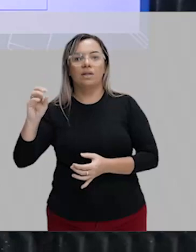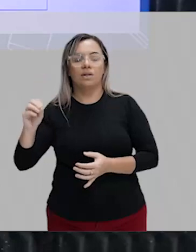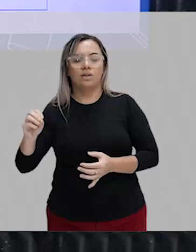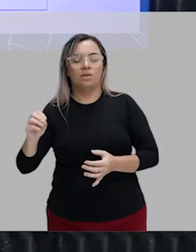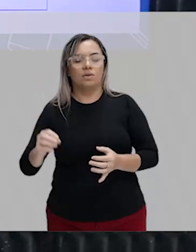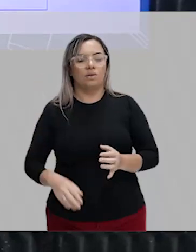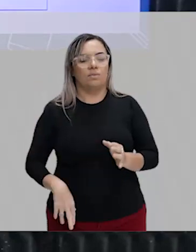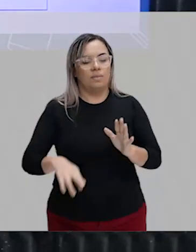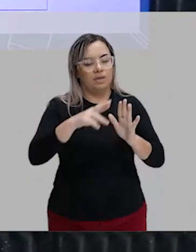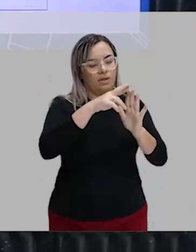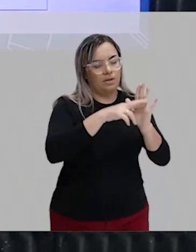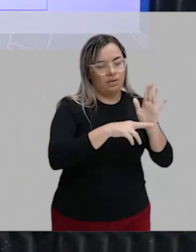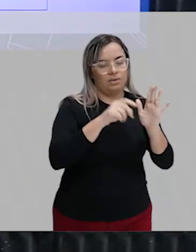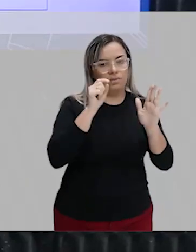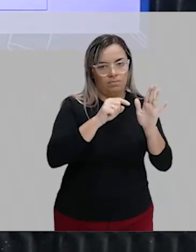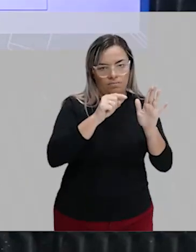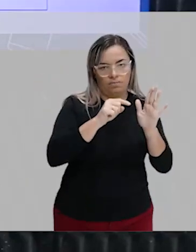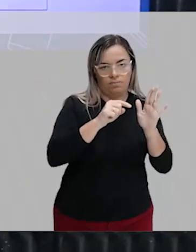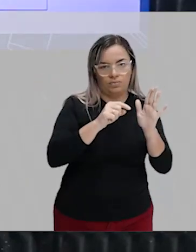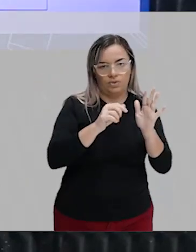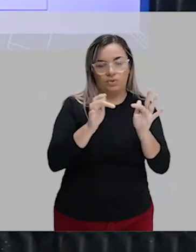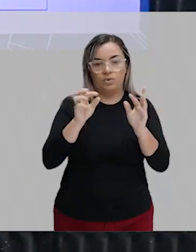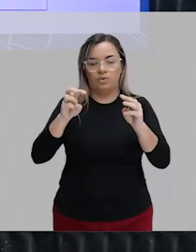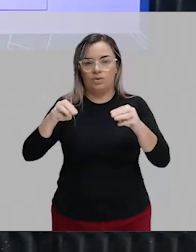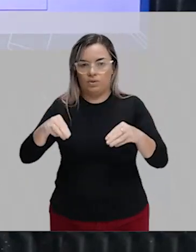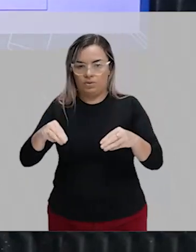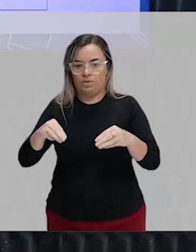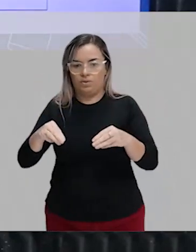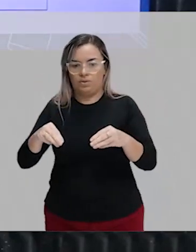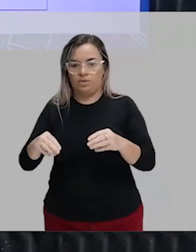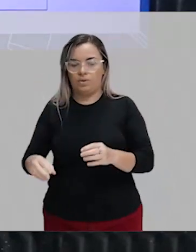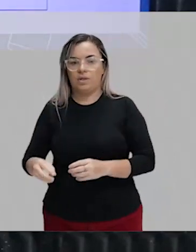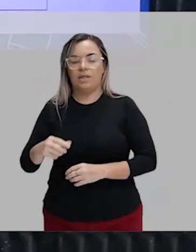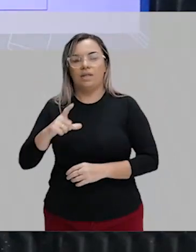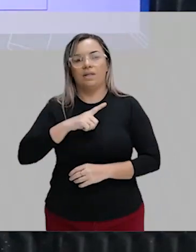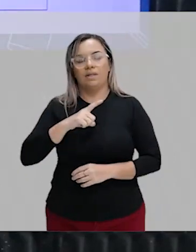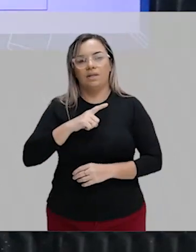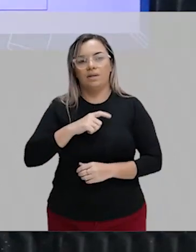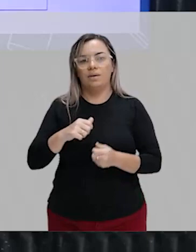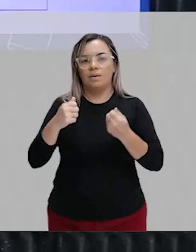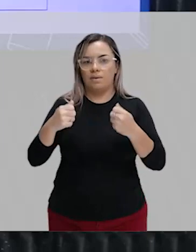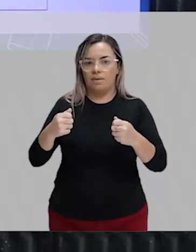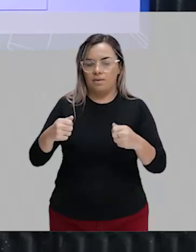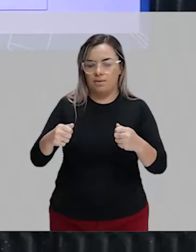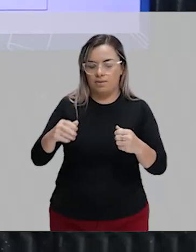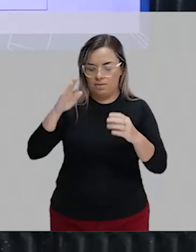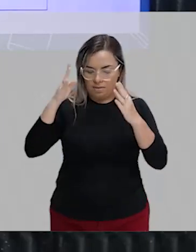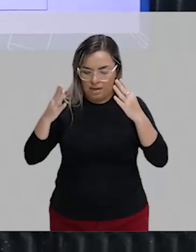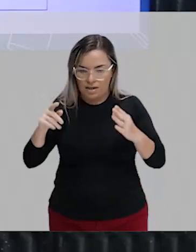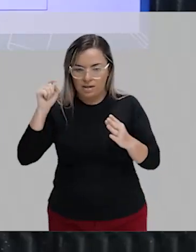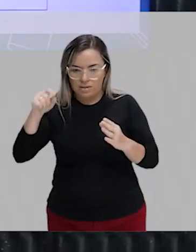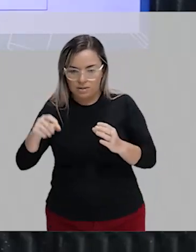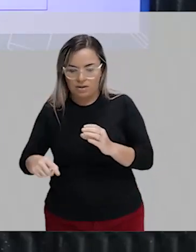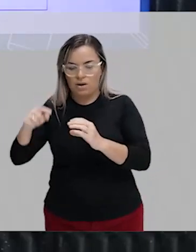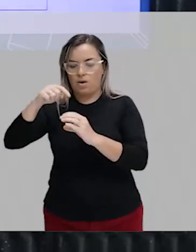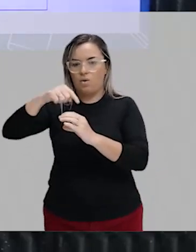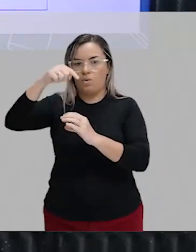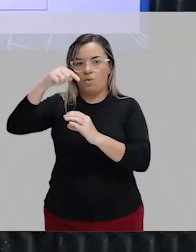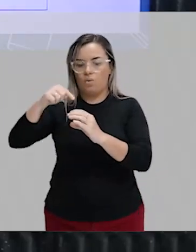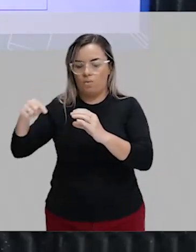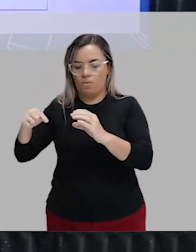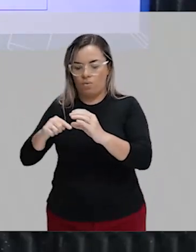ele precisa estabelecer 4 ligações covalentes, né, para que tenha ali uma estabilidade